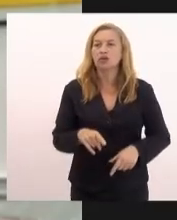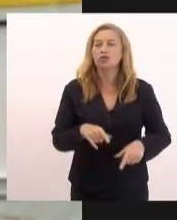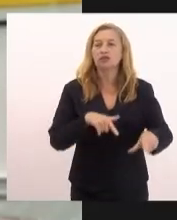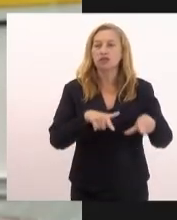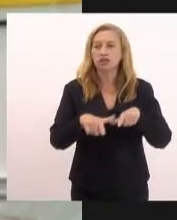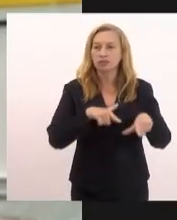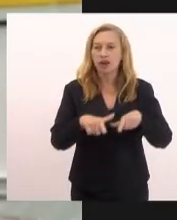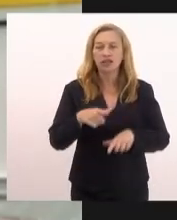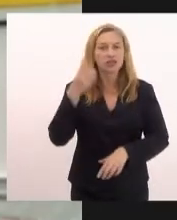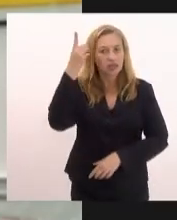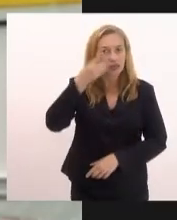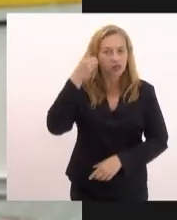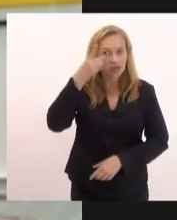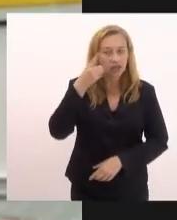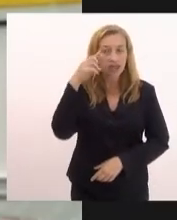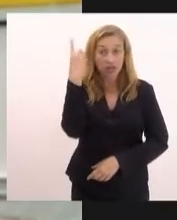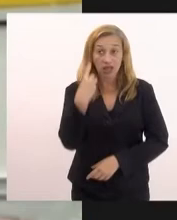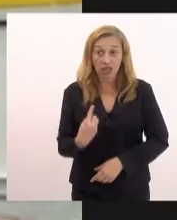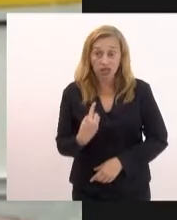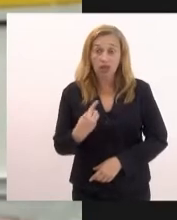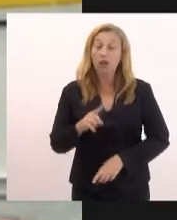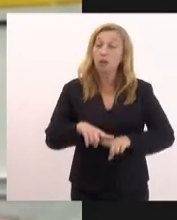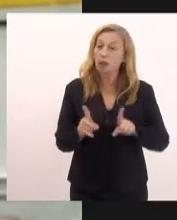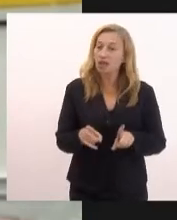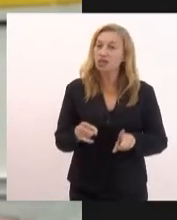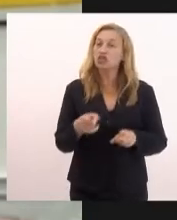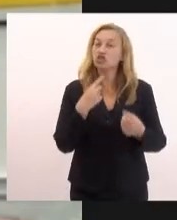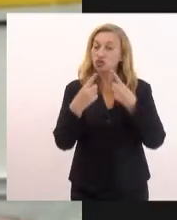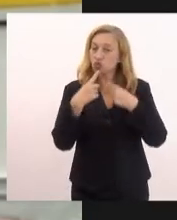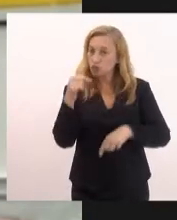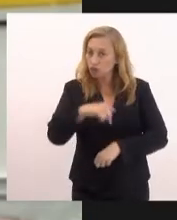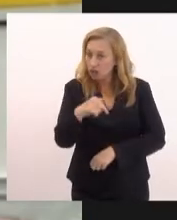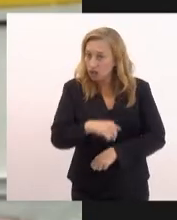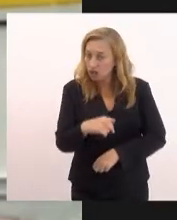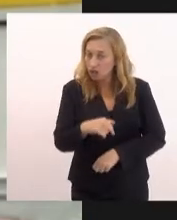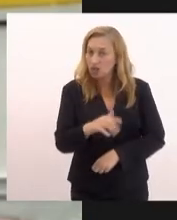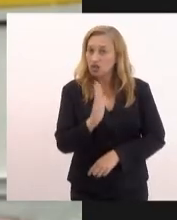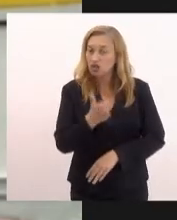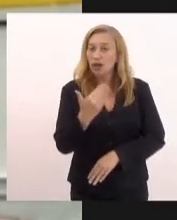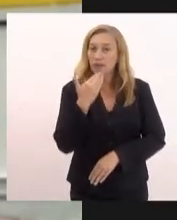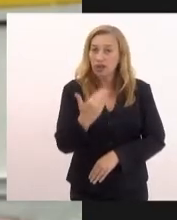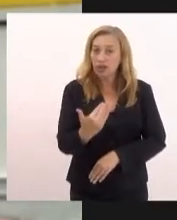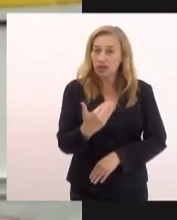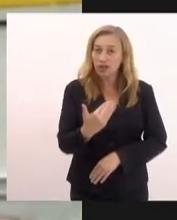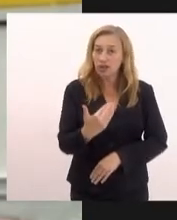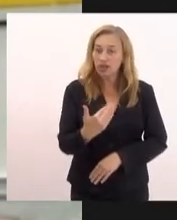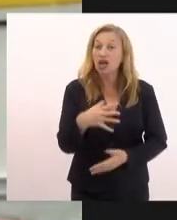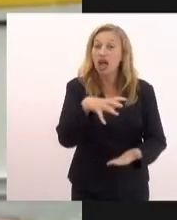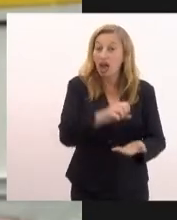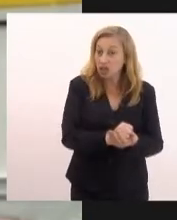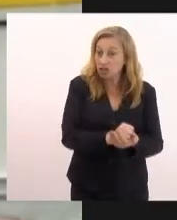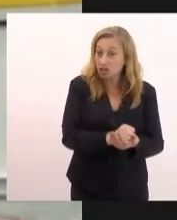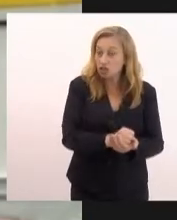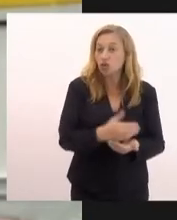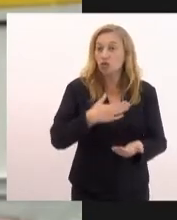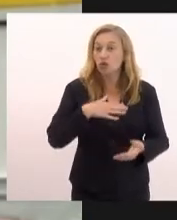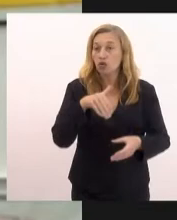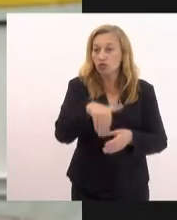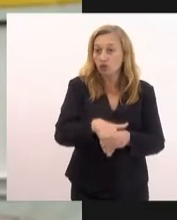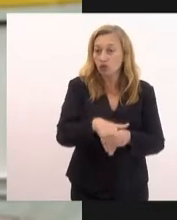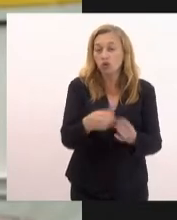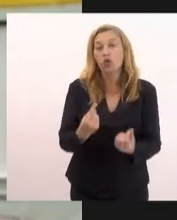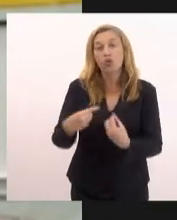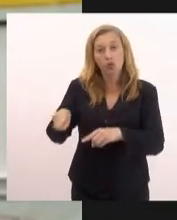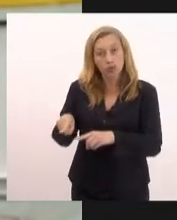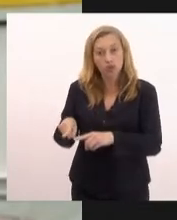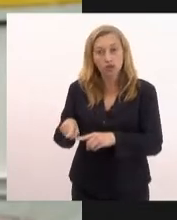Monteiro, mas faço questão de fazer aqui a discussão e, desde já, pedir a Vossa Excelência que registre o meu voto